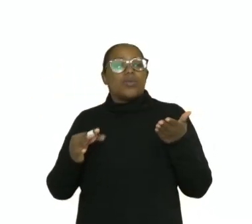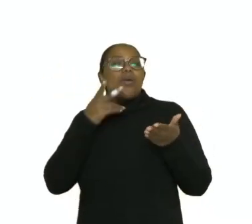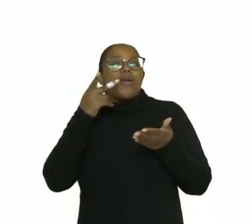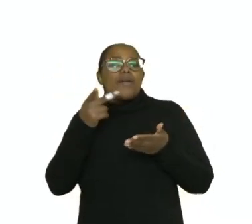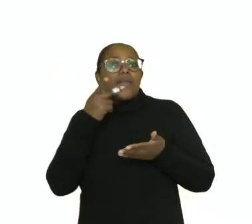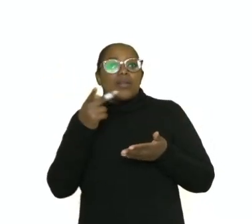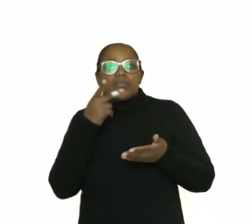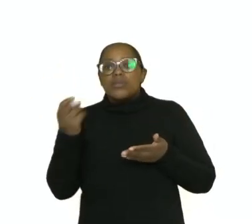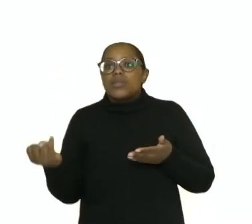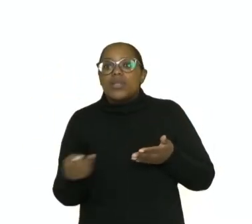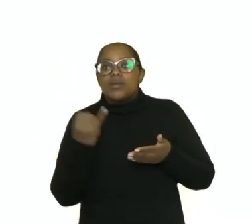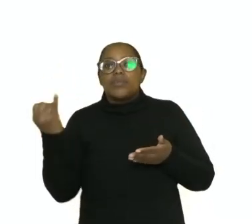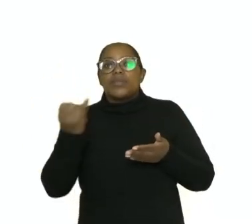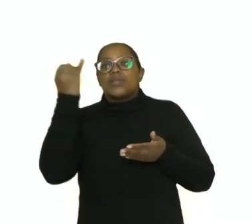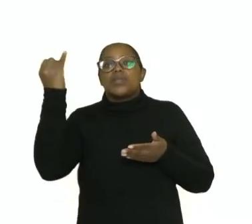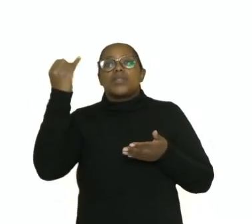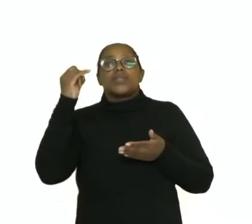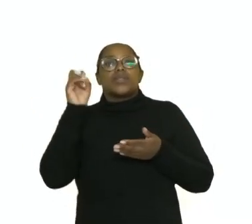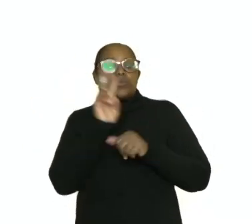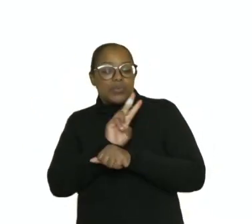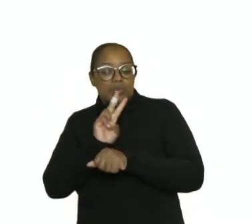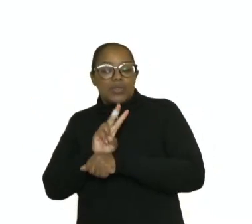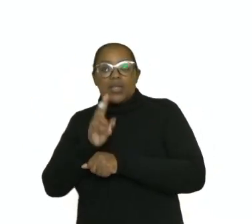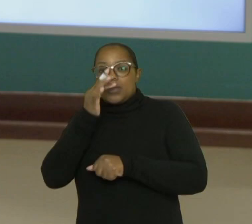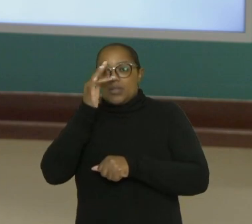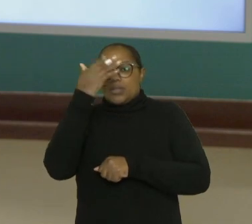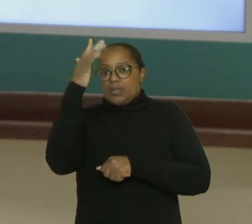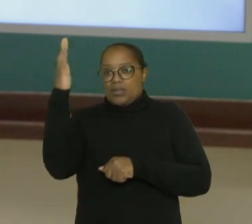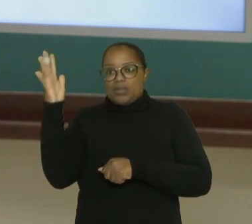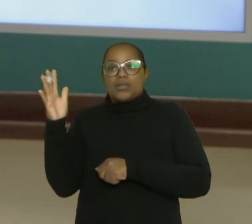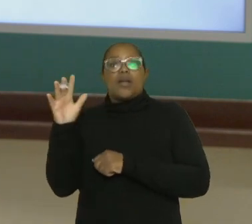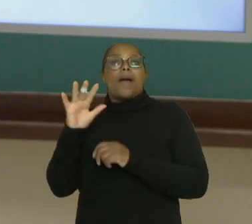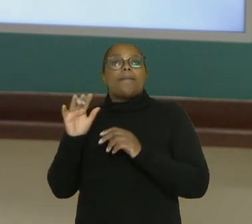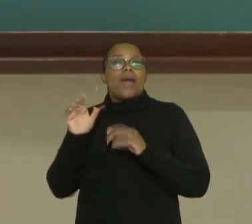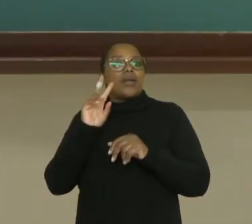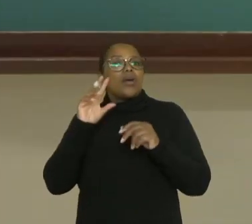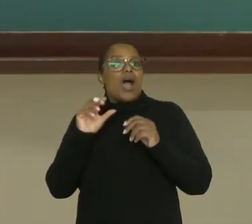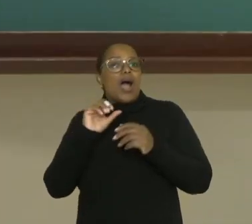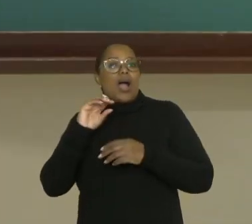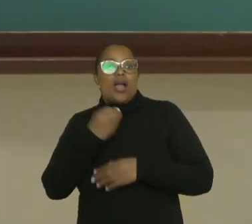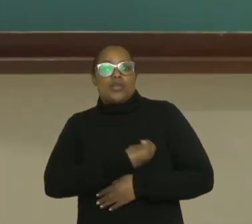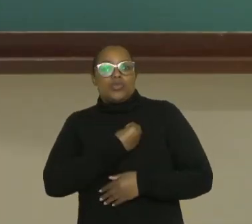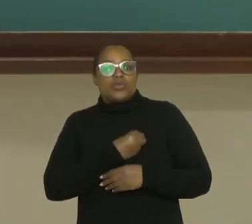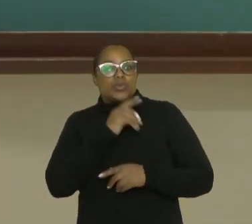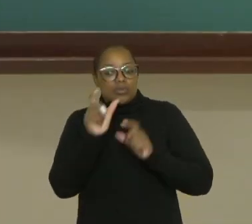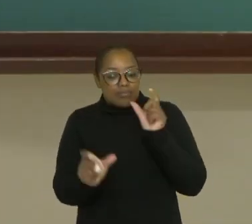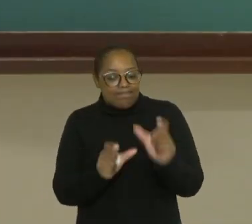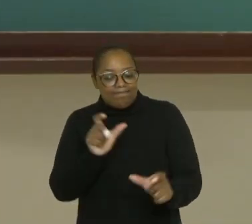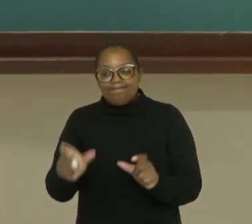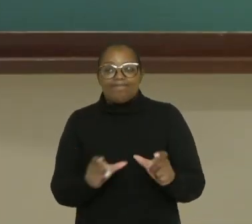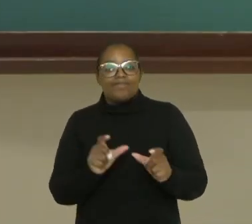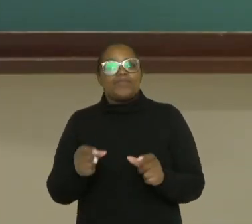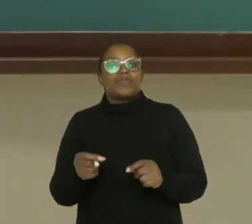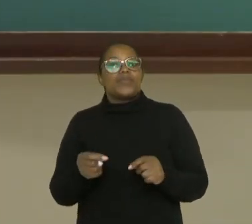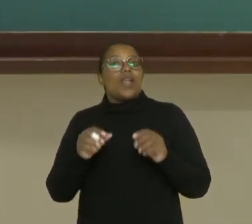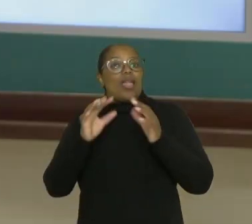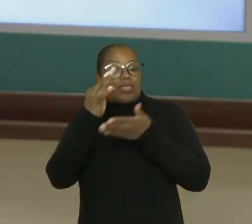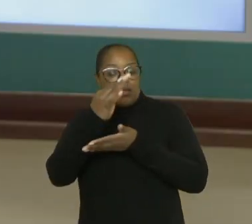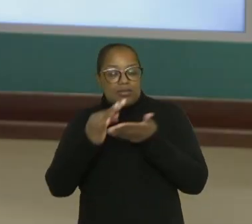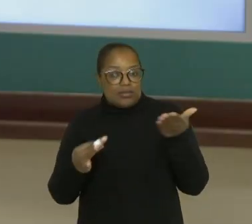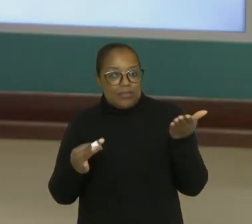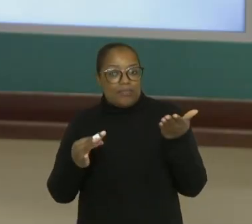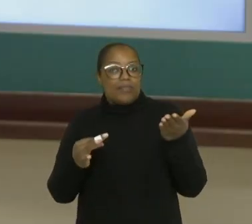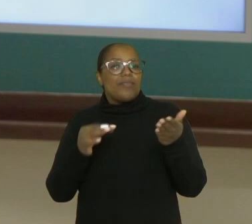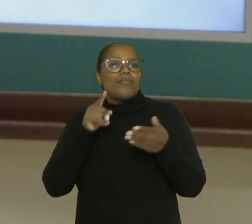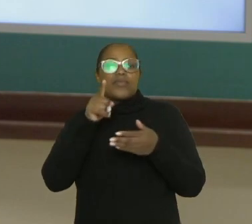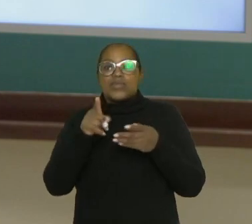sobre a importância da preservação da natureza para a sobrevivência da humanidade. Então, neste texto,